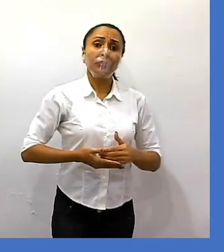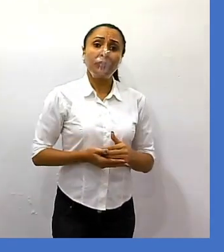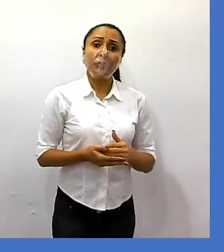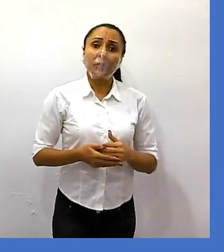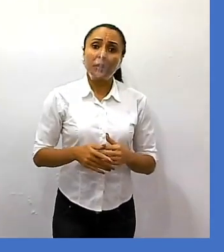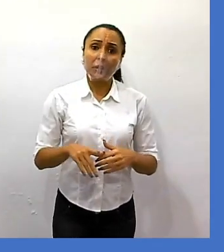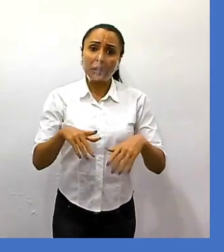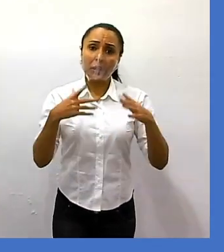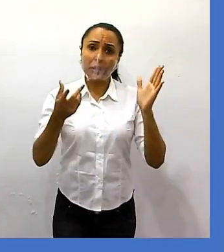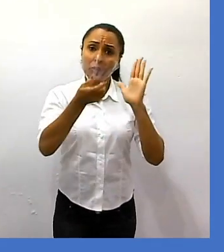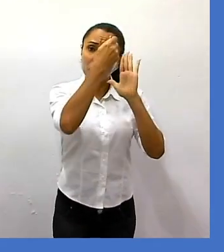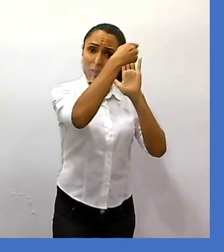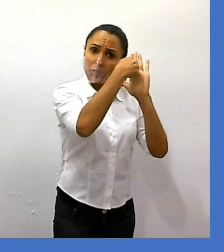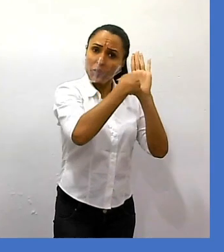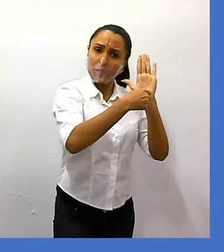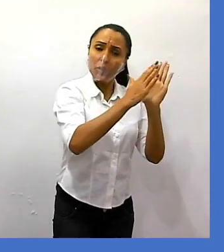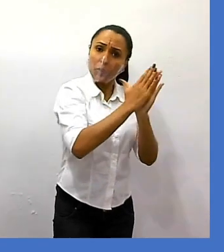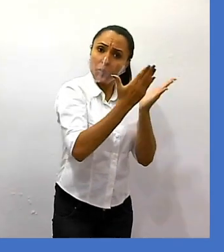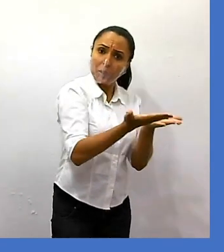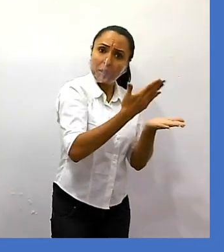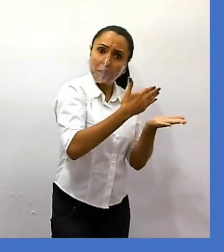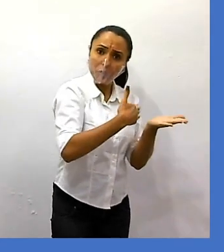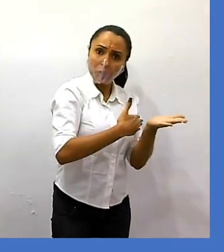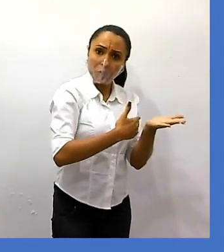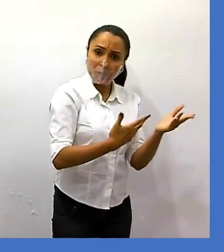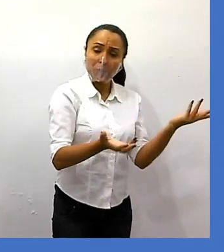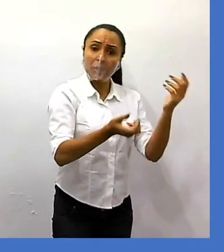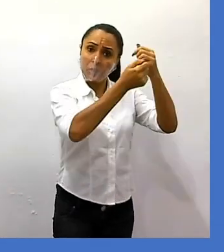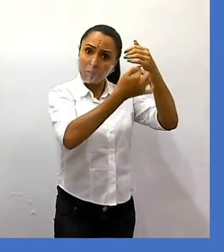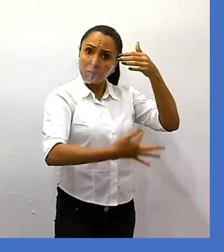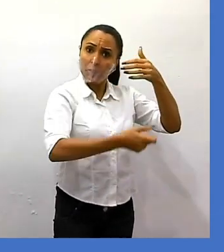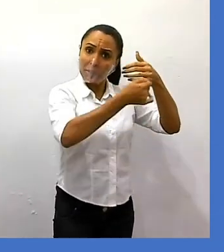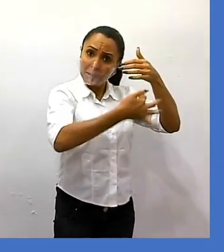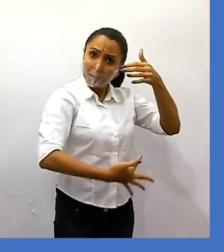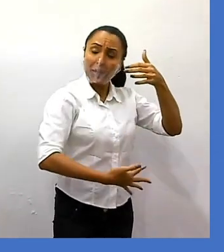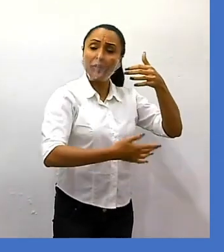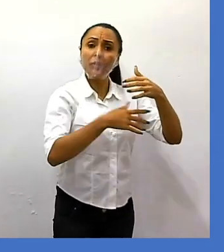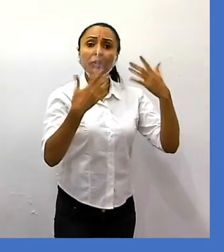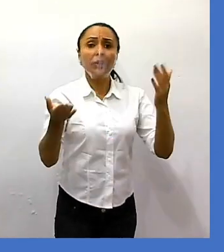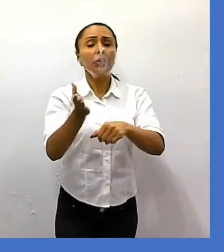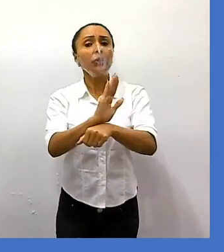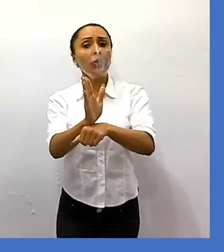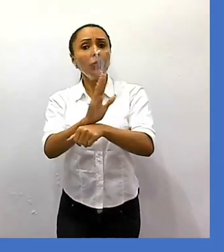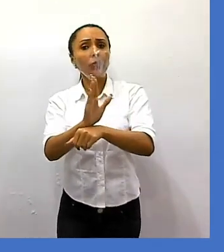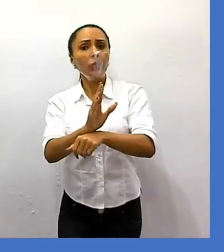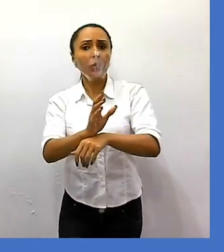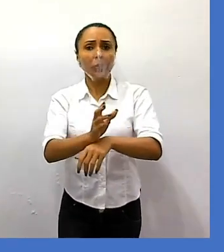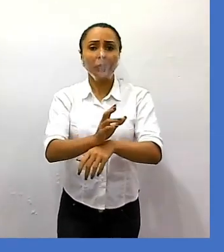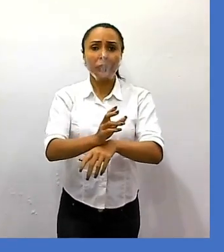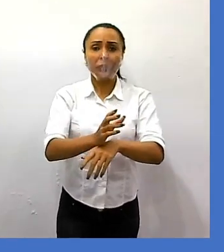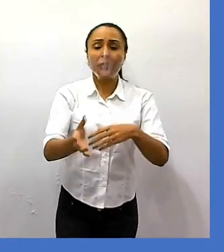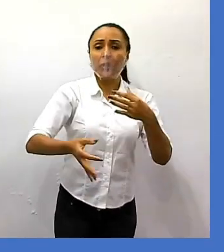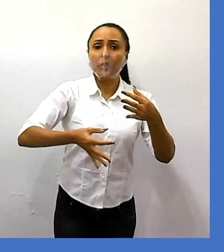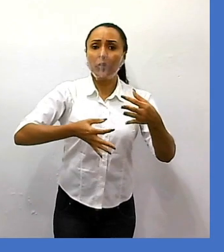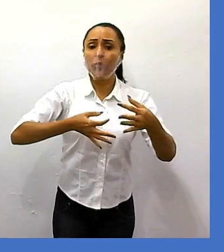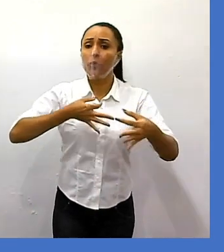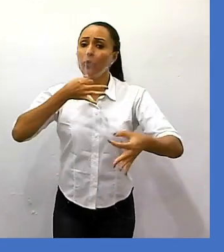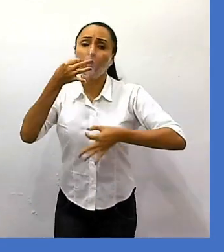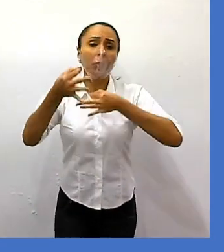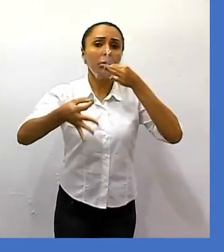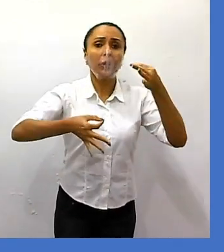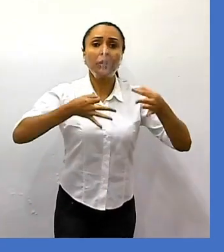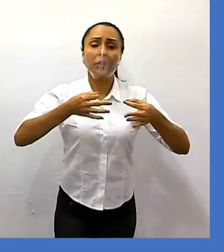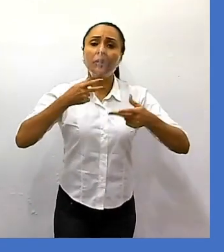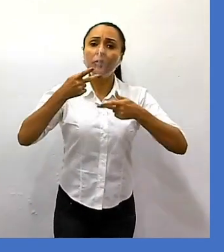foi escrito livros, e foi feito documentários, e foi feito também esse filme, contando um pouco de algumas histórias